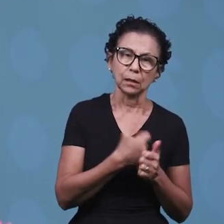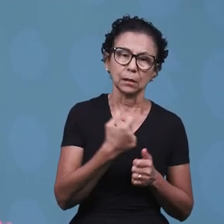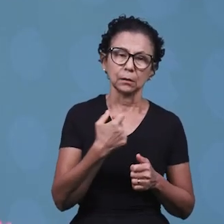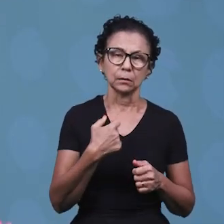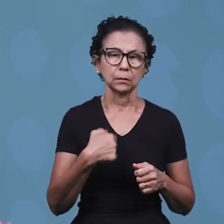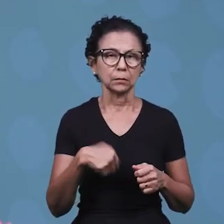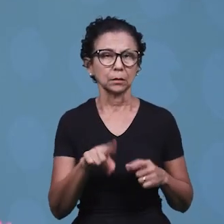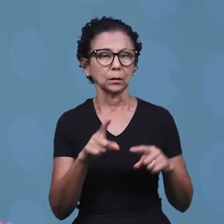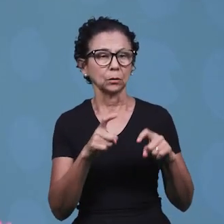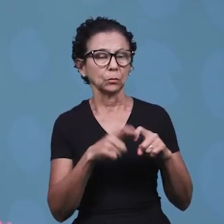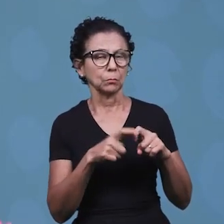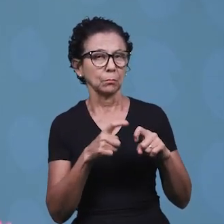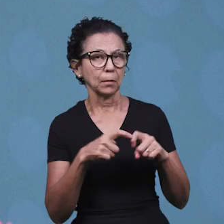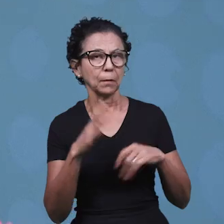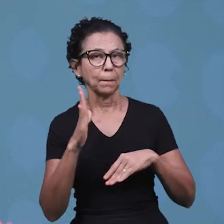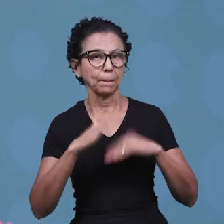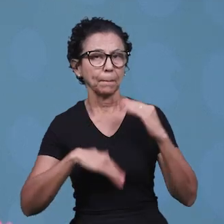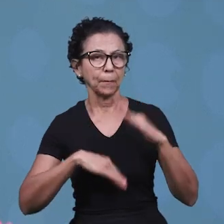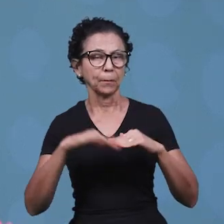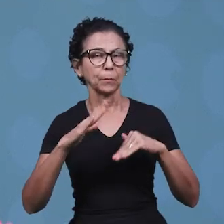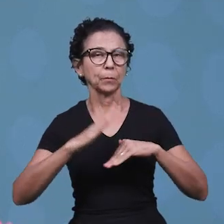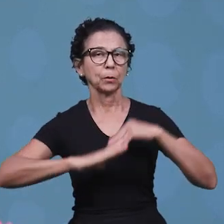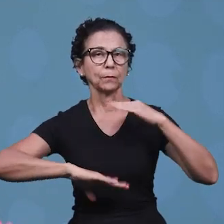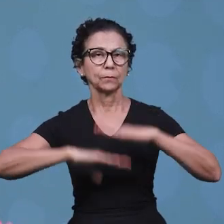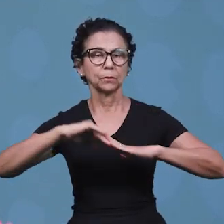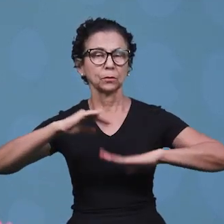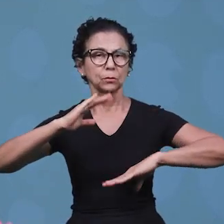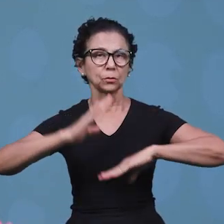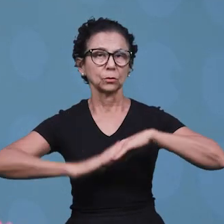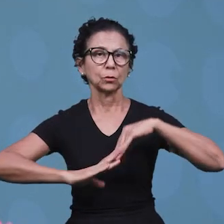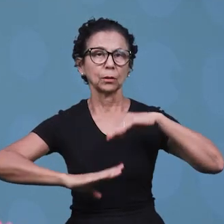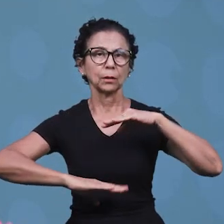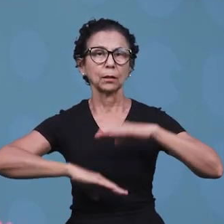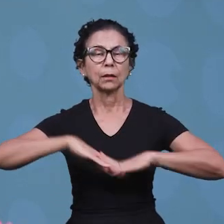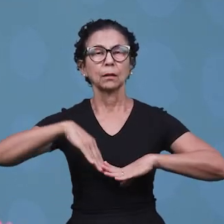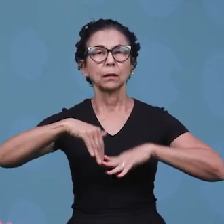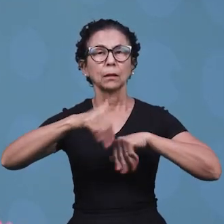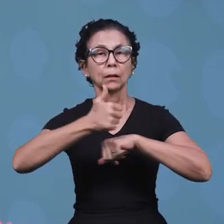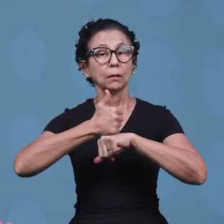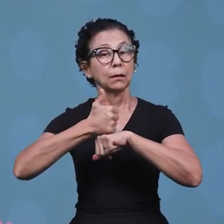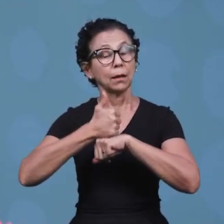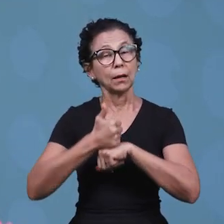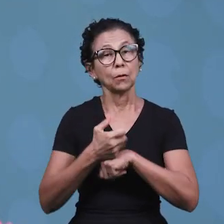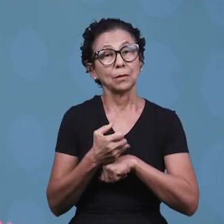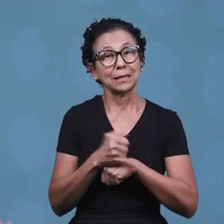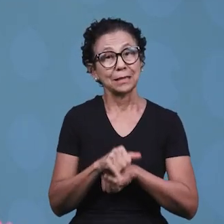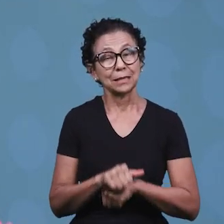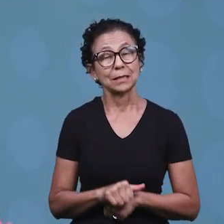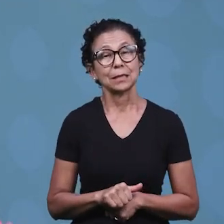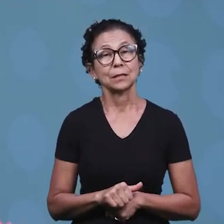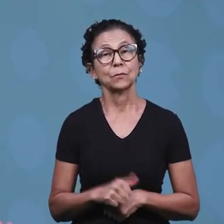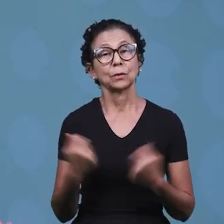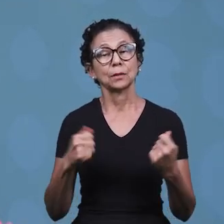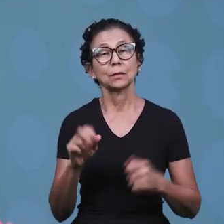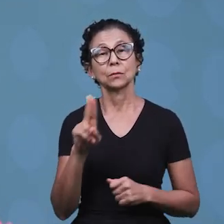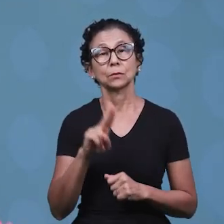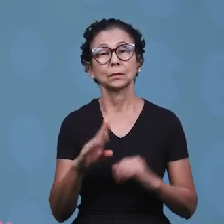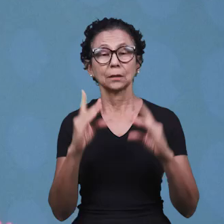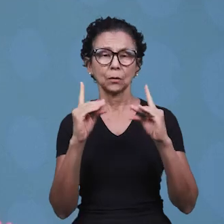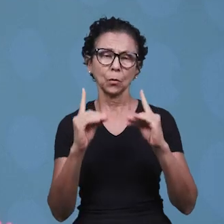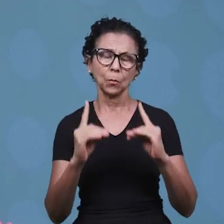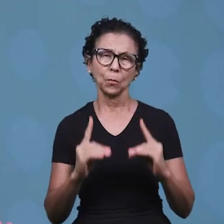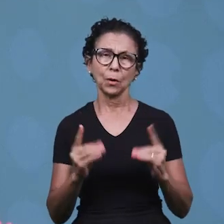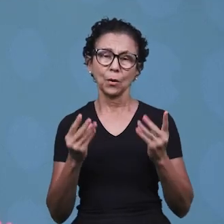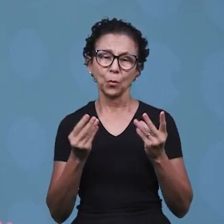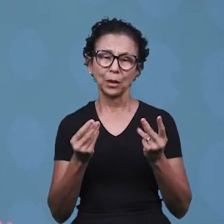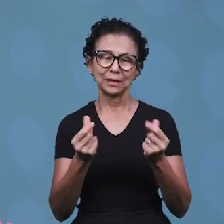um profissional, um médico, né, para fazer a reposição, caso necessário, porque vai melhorar muito a qualidade de